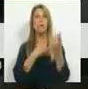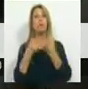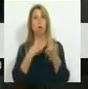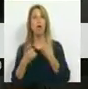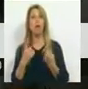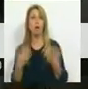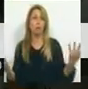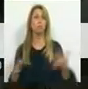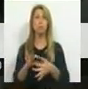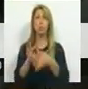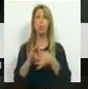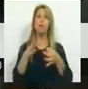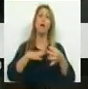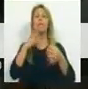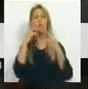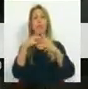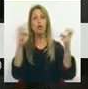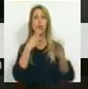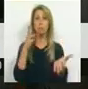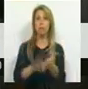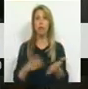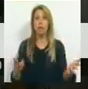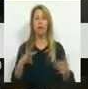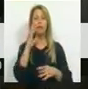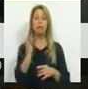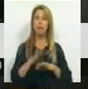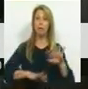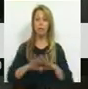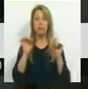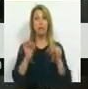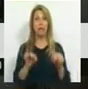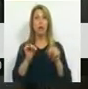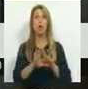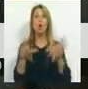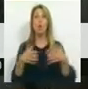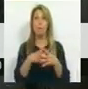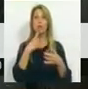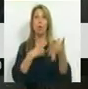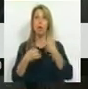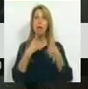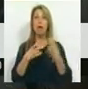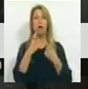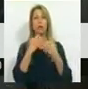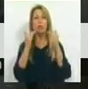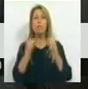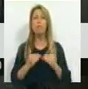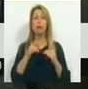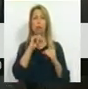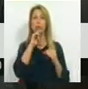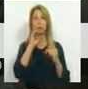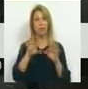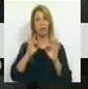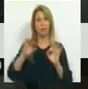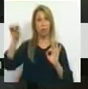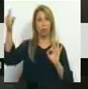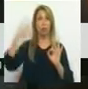de colaboração na descoberta da verdade e tentar fazer com que esta comissão de inquérito seja o menos possível aquilo que algumas do passado já o